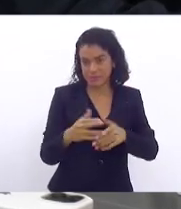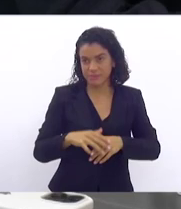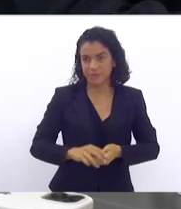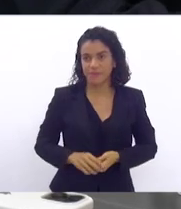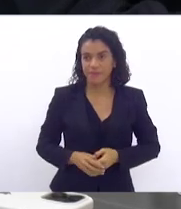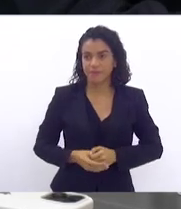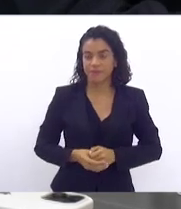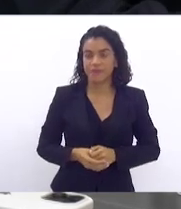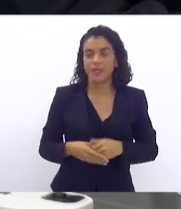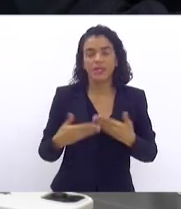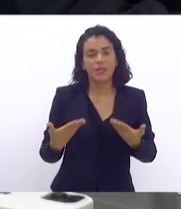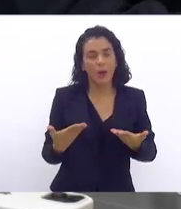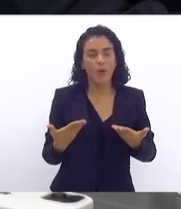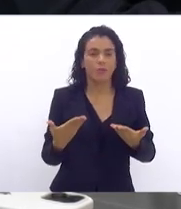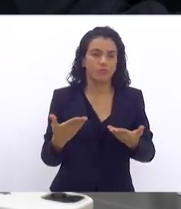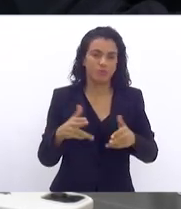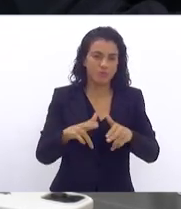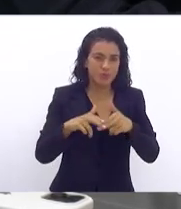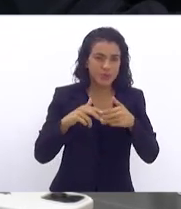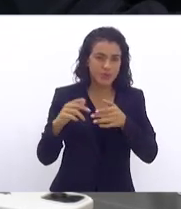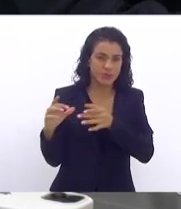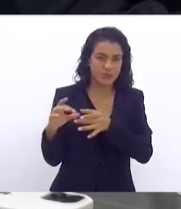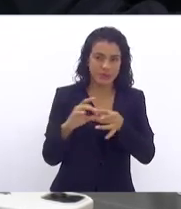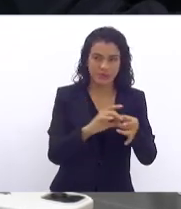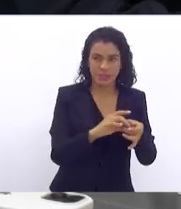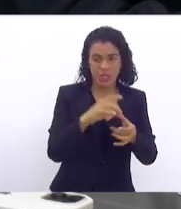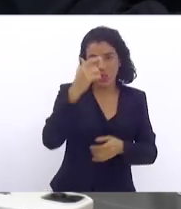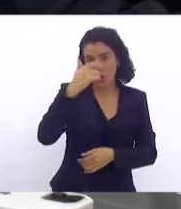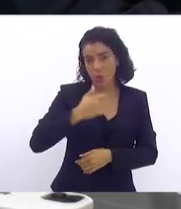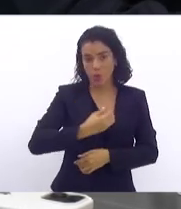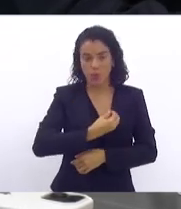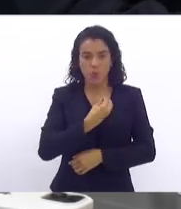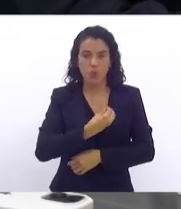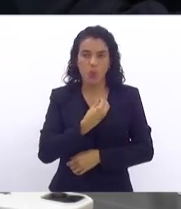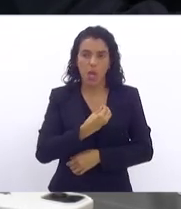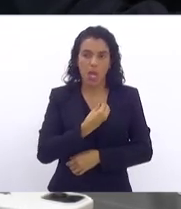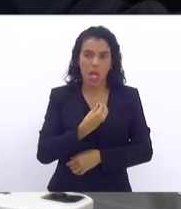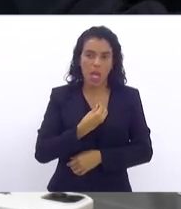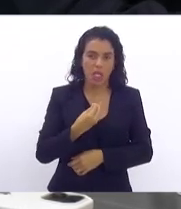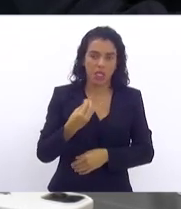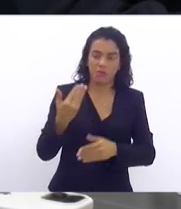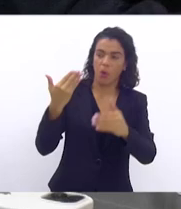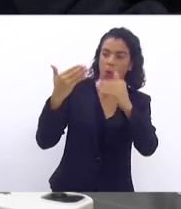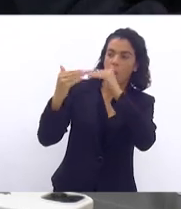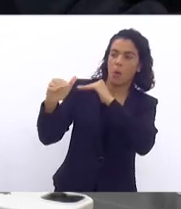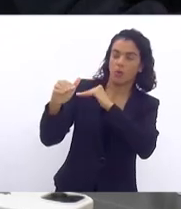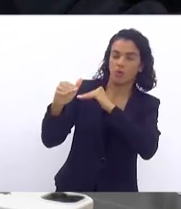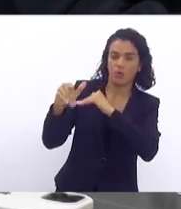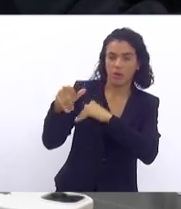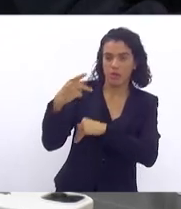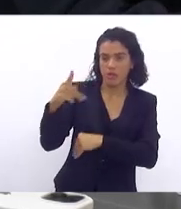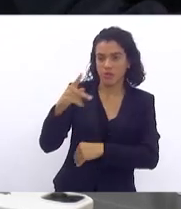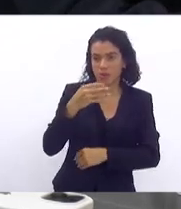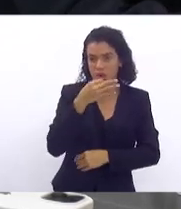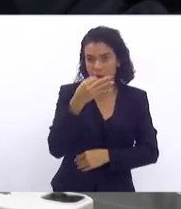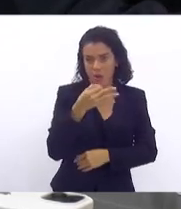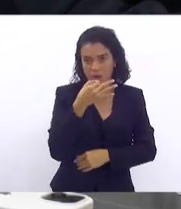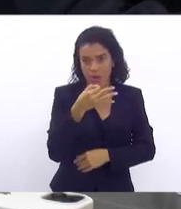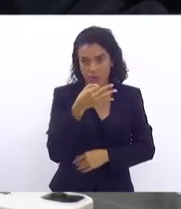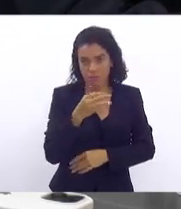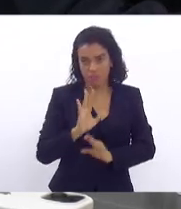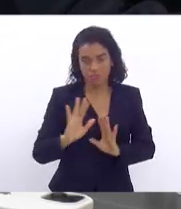atrás. Então, nesse sentido, e aí eu não estou aqui me desfiliando ao seu entendimento, não, deputado Luiz Paulo. Talvez Vossa